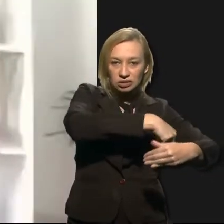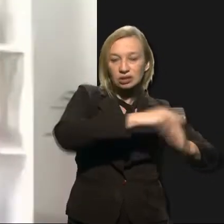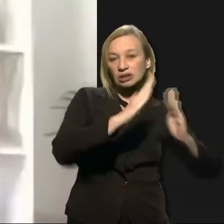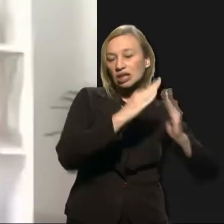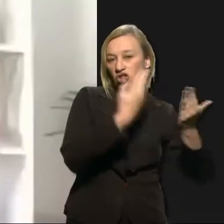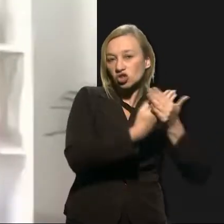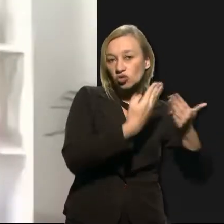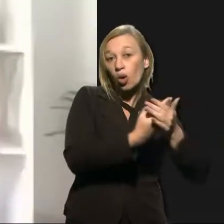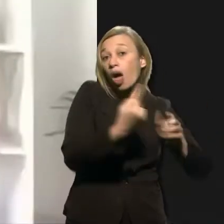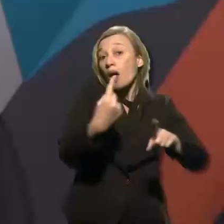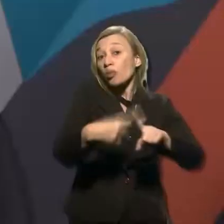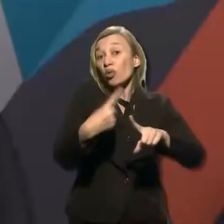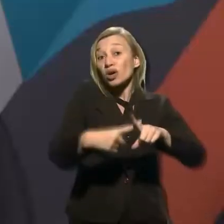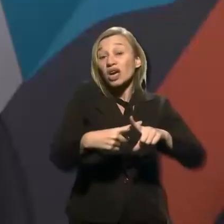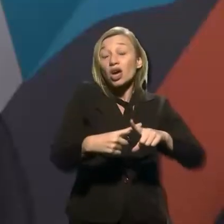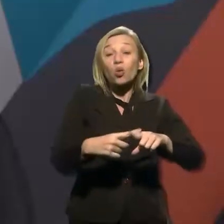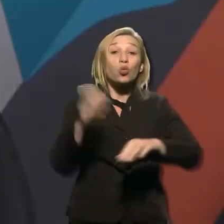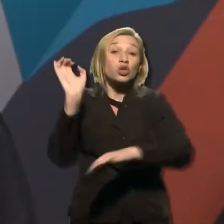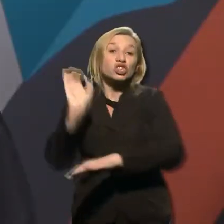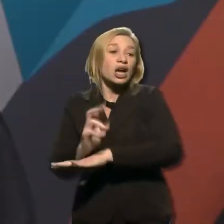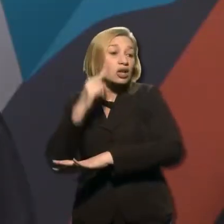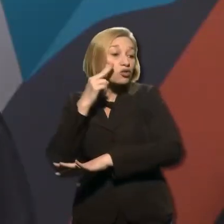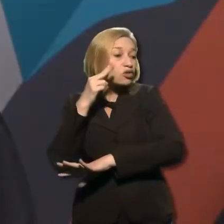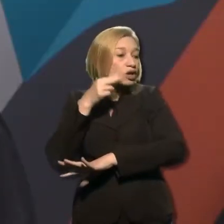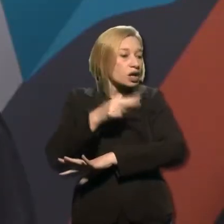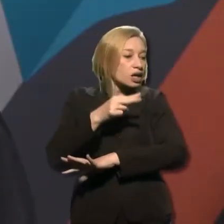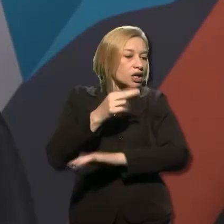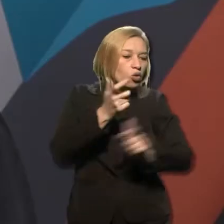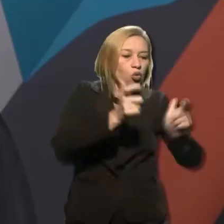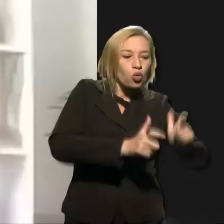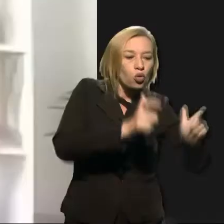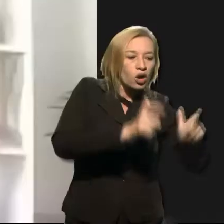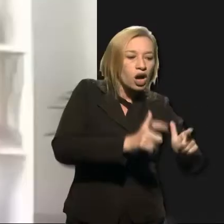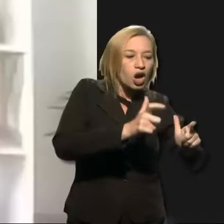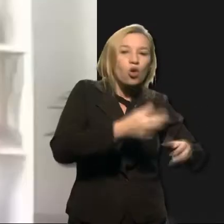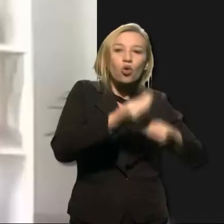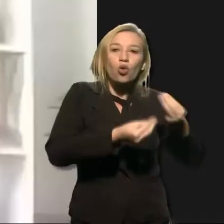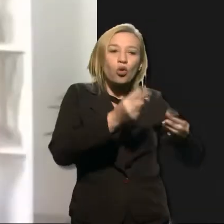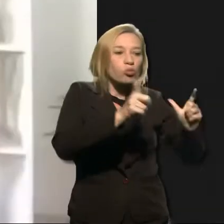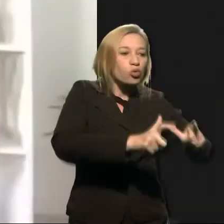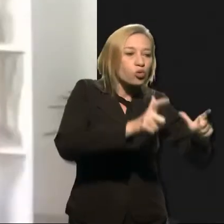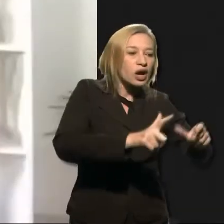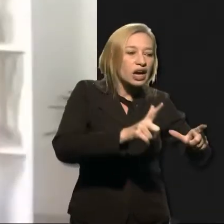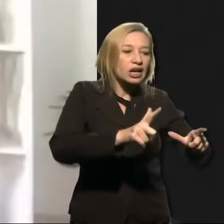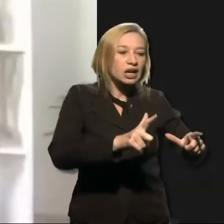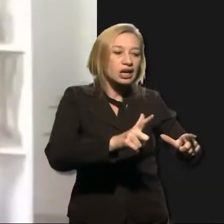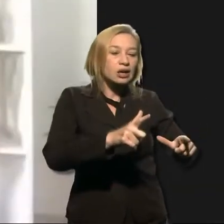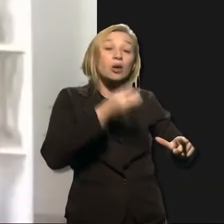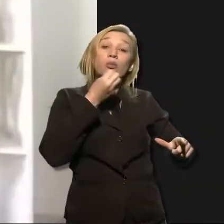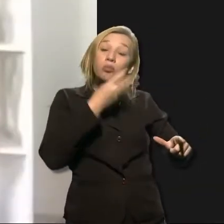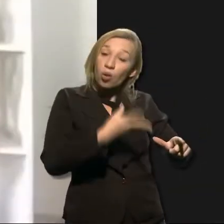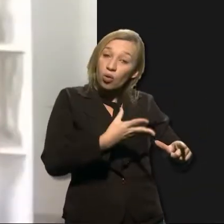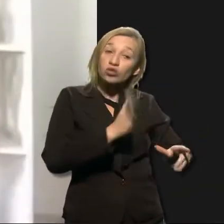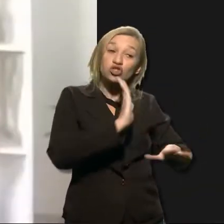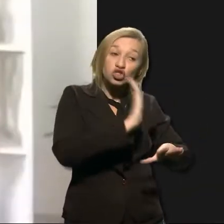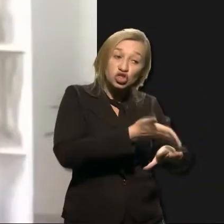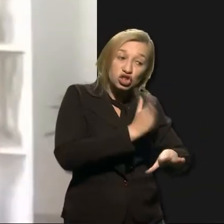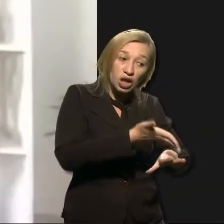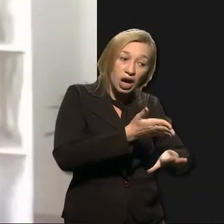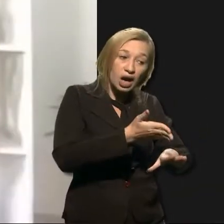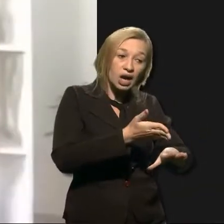cozinhas, né? As cozinhas desses espaços, porque o Estado olharia esse lugar como um